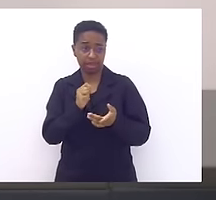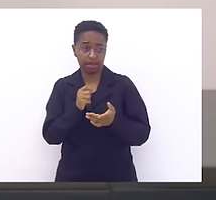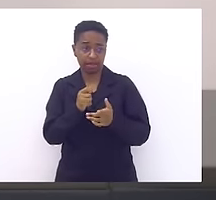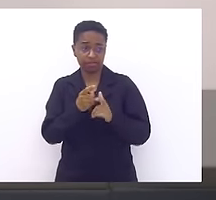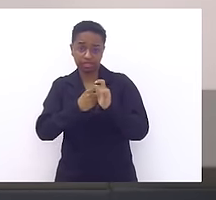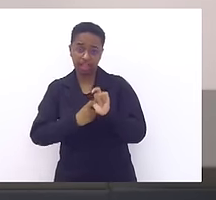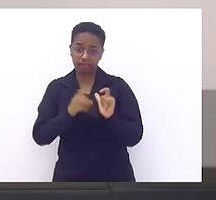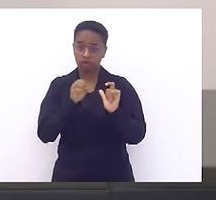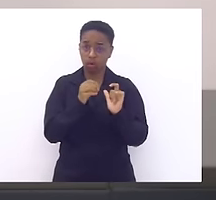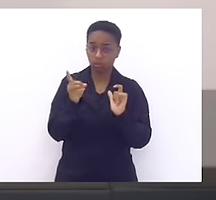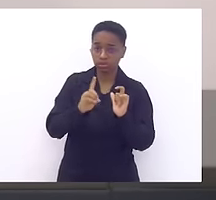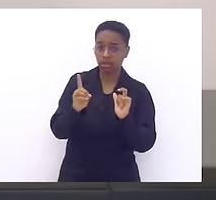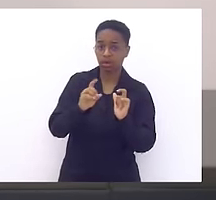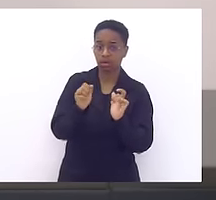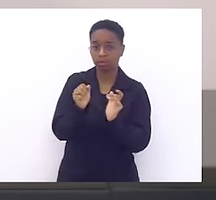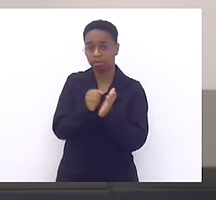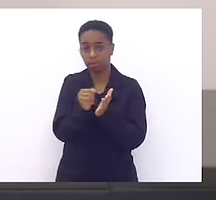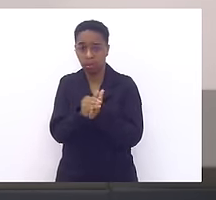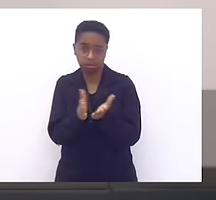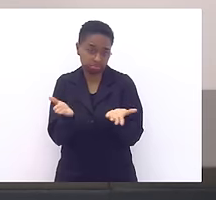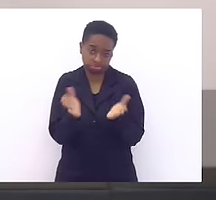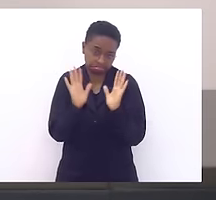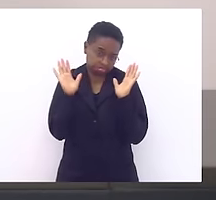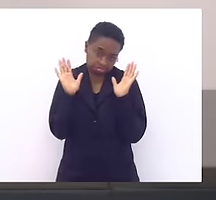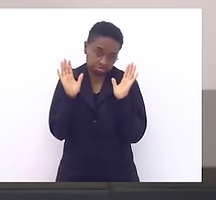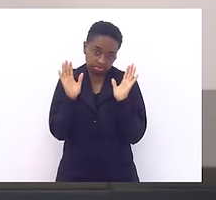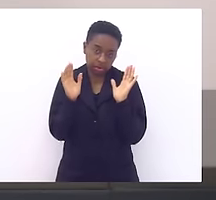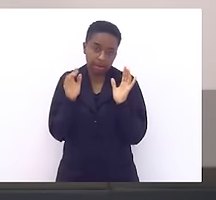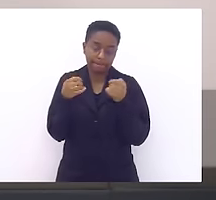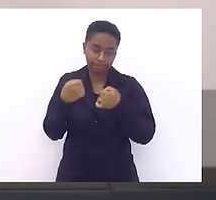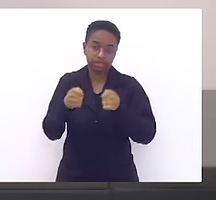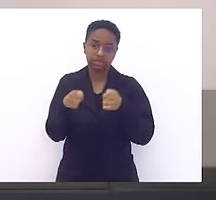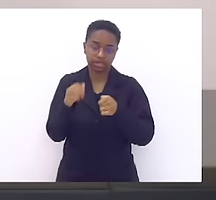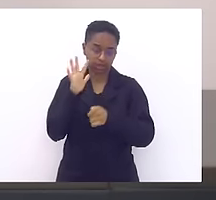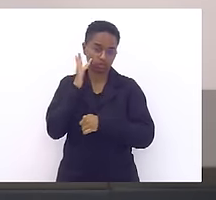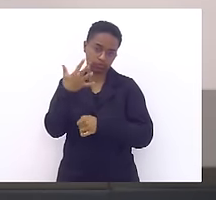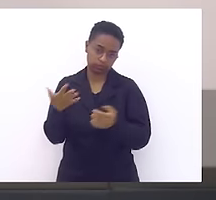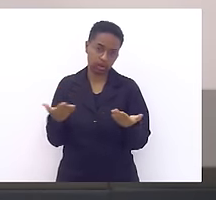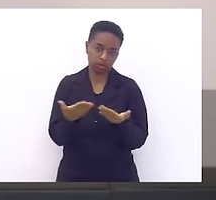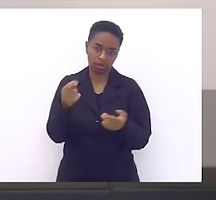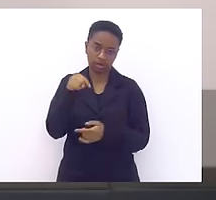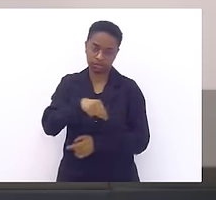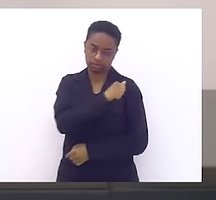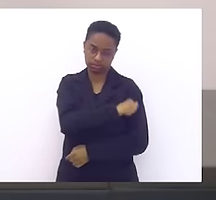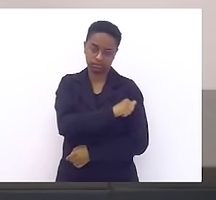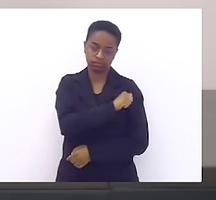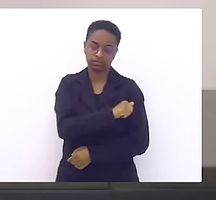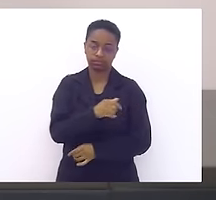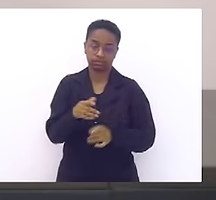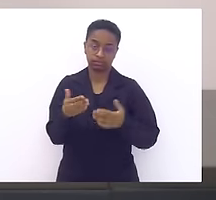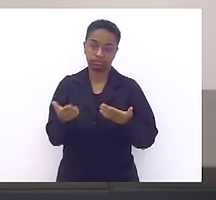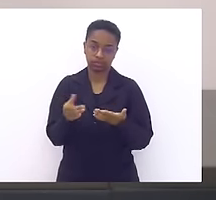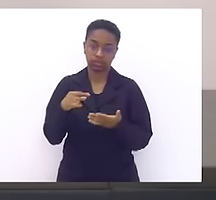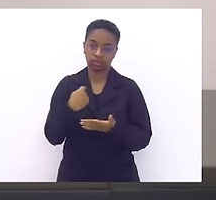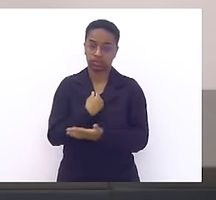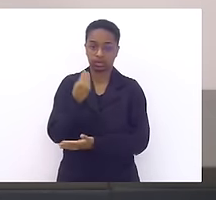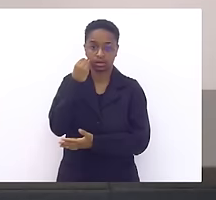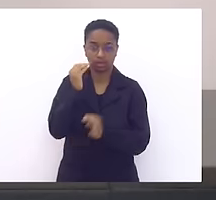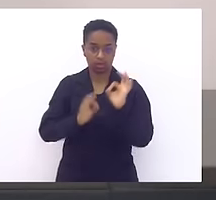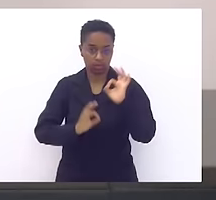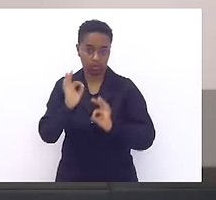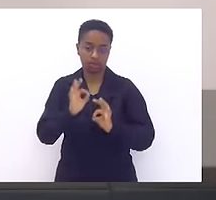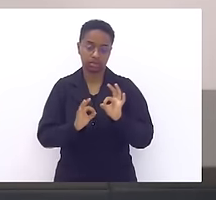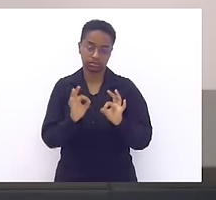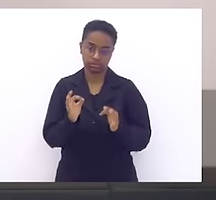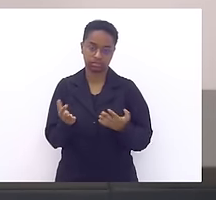estar devendo ou não multa Então isso é uma coisa que tem que ser pacificada de uma vez por todas no Rio de Janeiro e a gente vai fazer isso custe